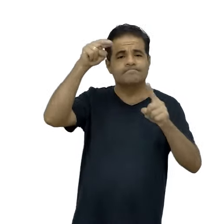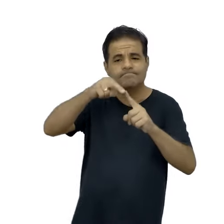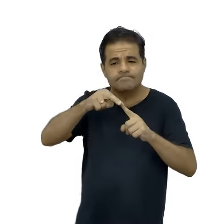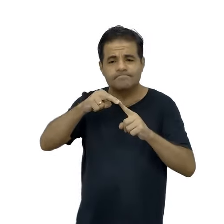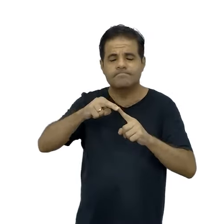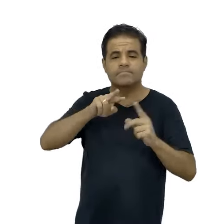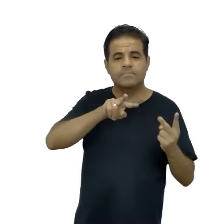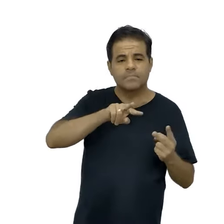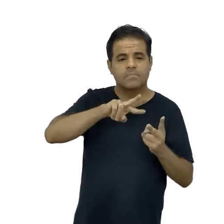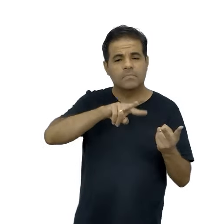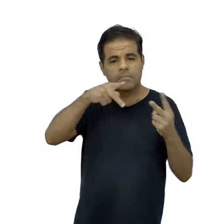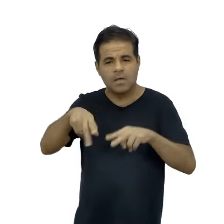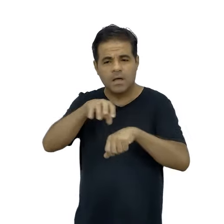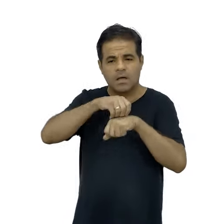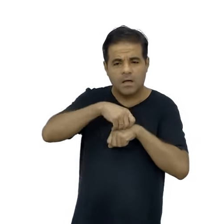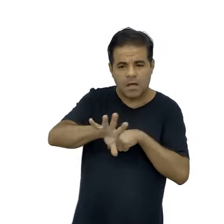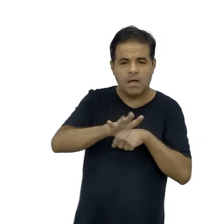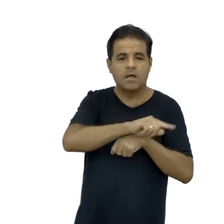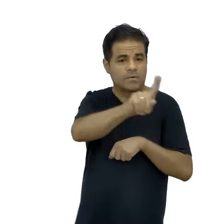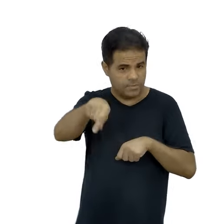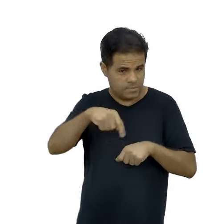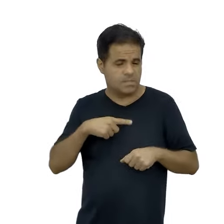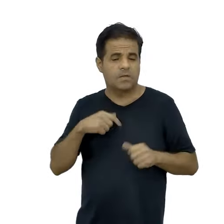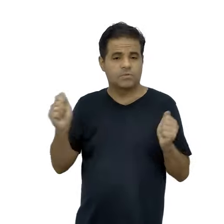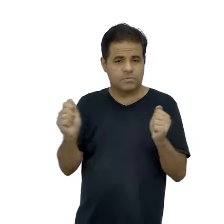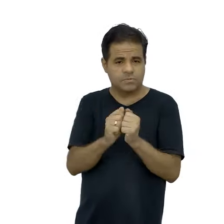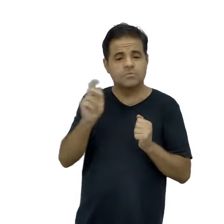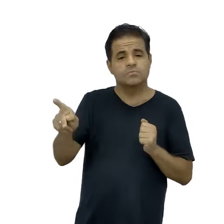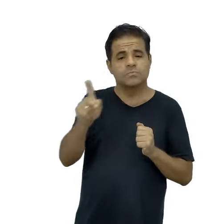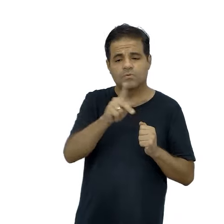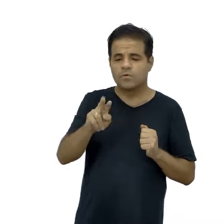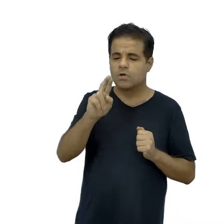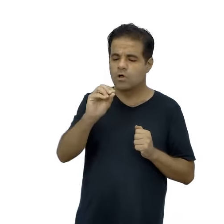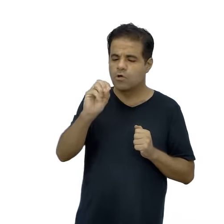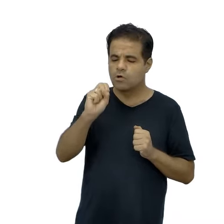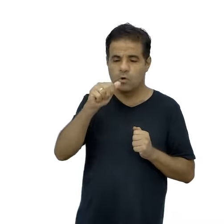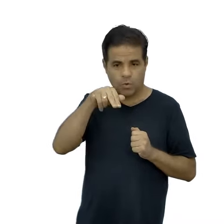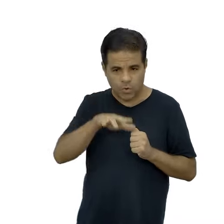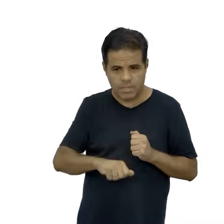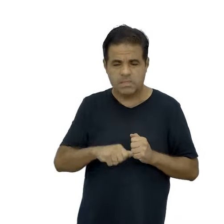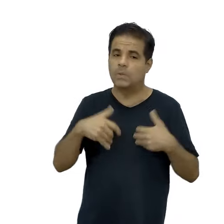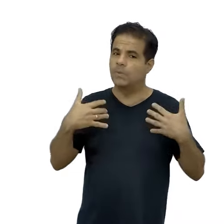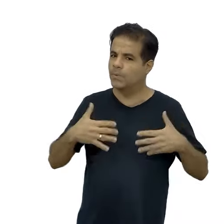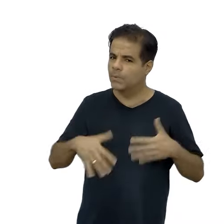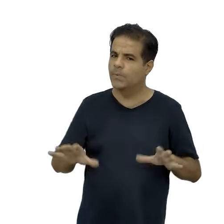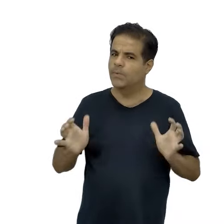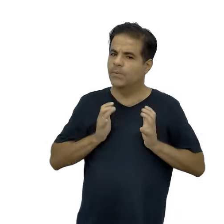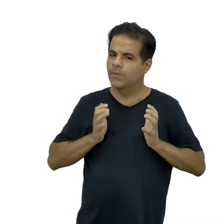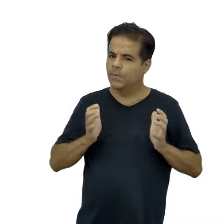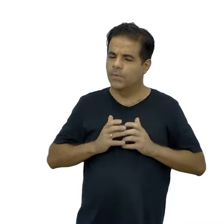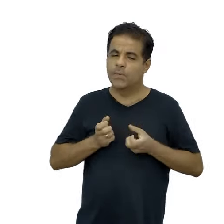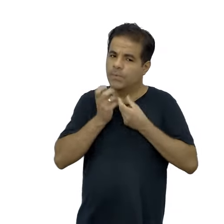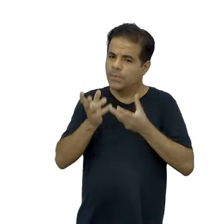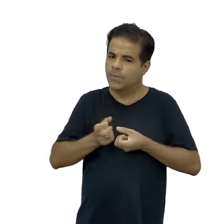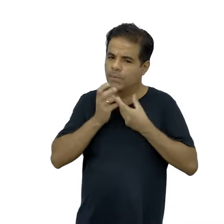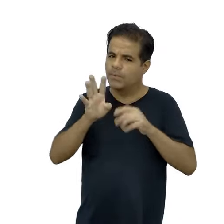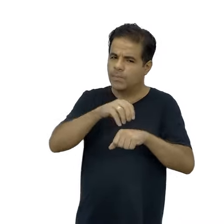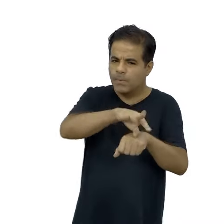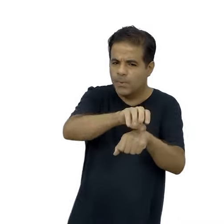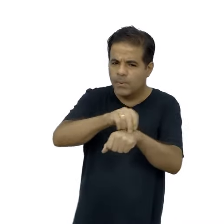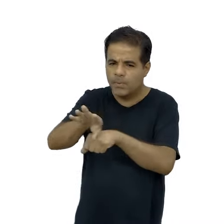à transmissão de etapa que vocês tiveram com a professora Rosana, que por sinal foi muito rica, né, em